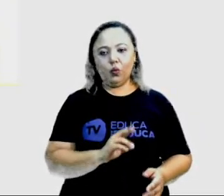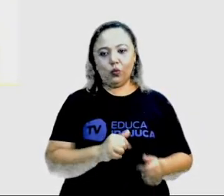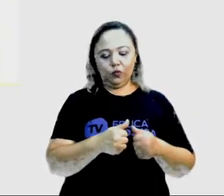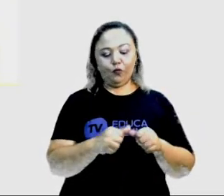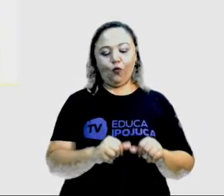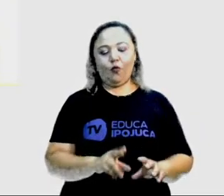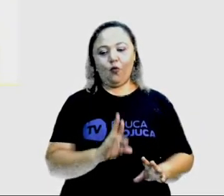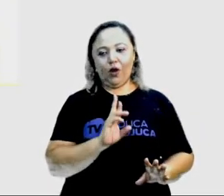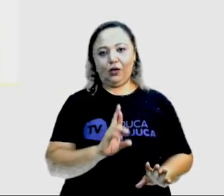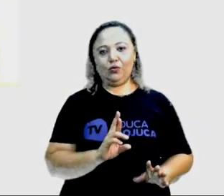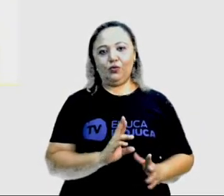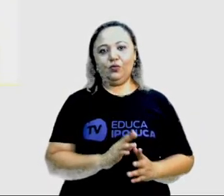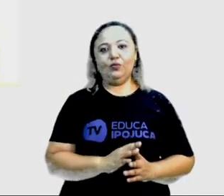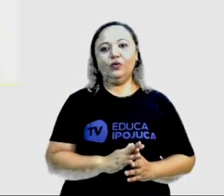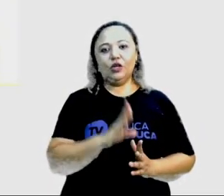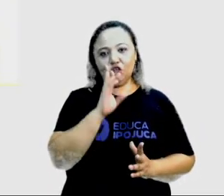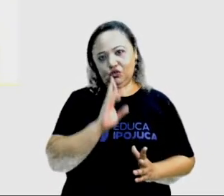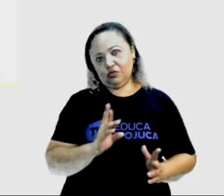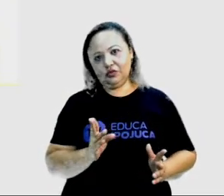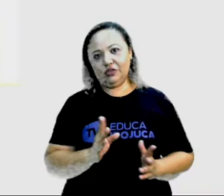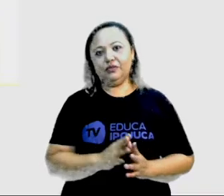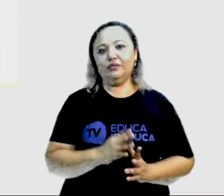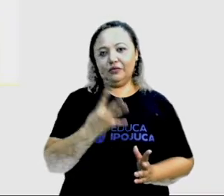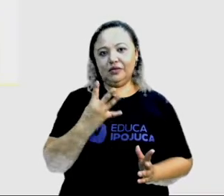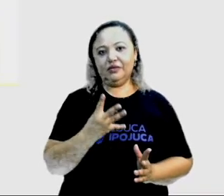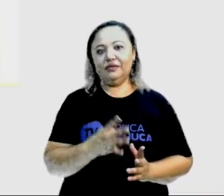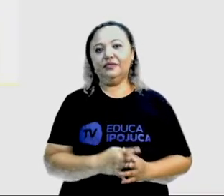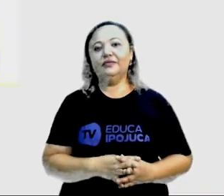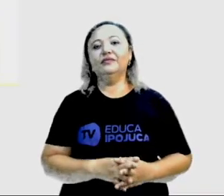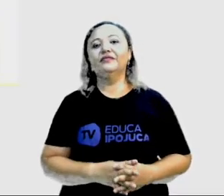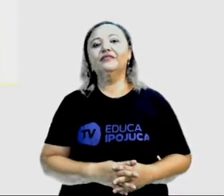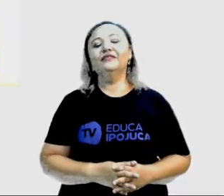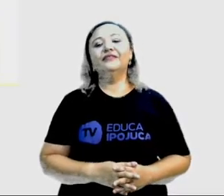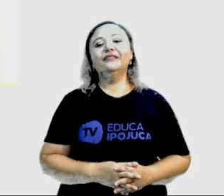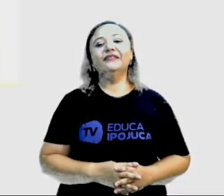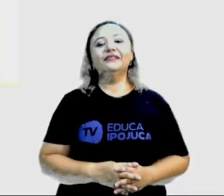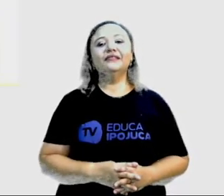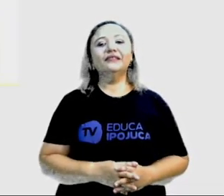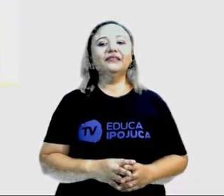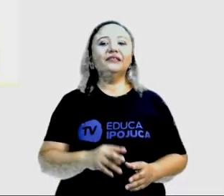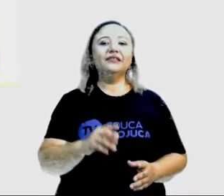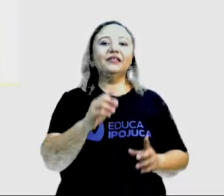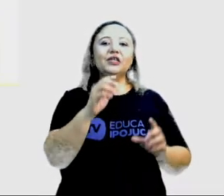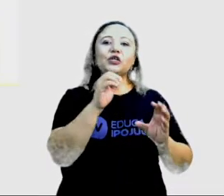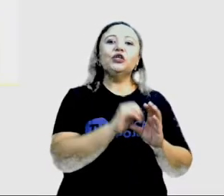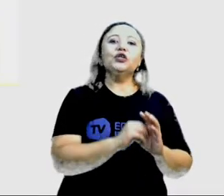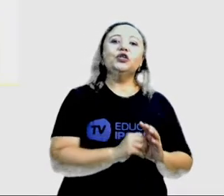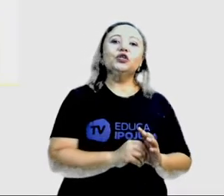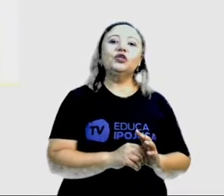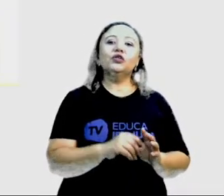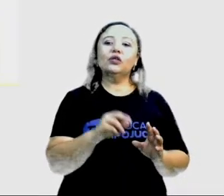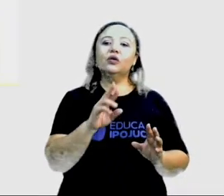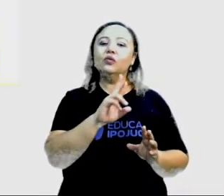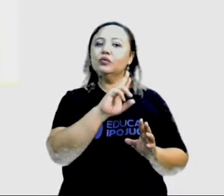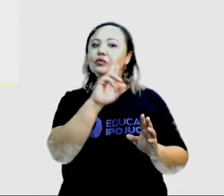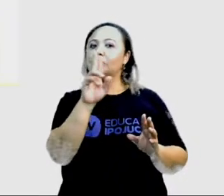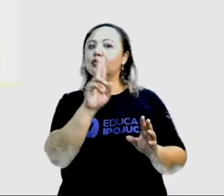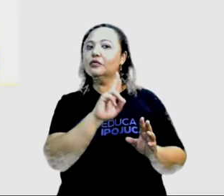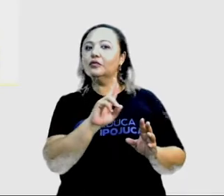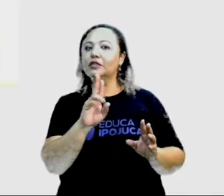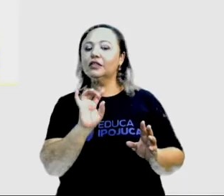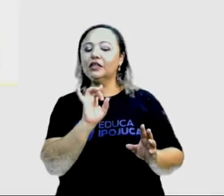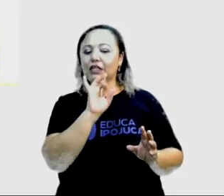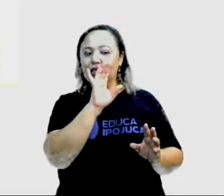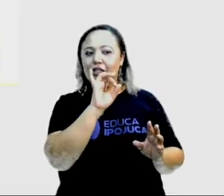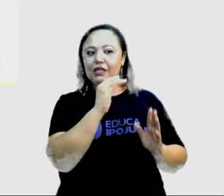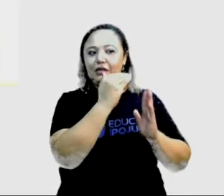Tá? Então, esses são os termos utilizados, tá? Os nomes dados a cada